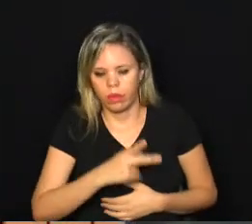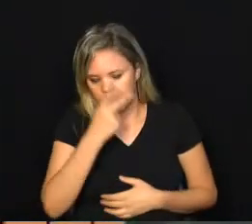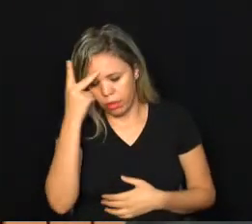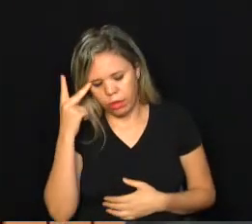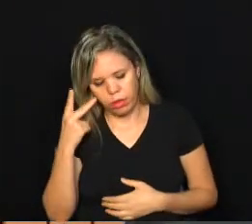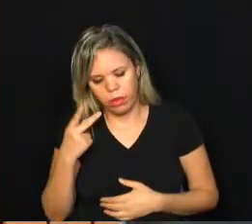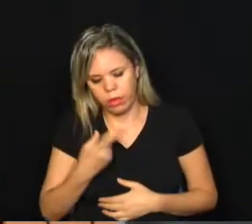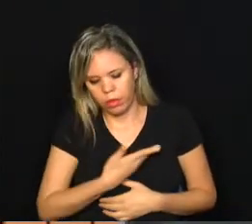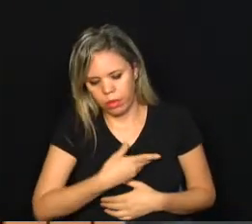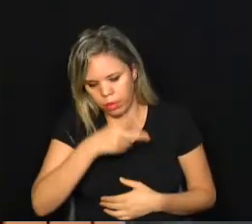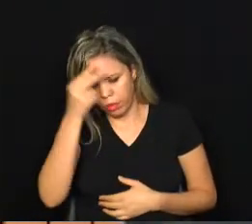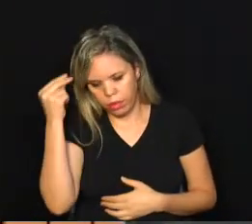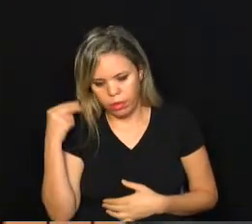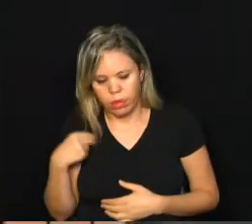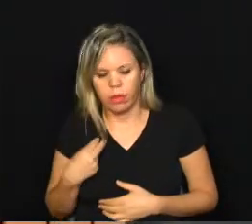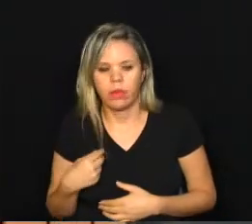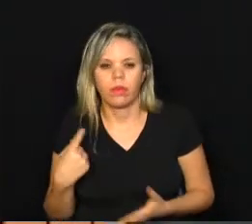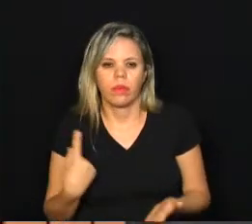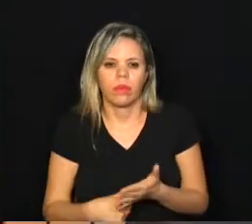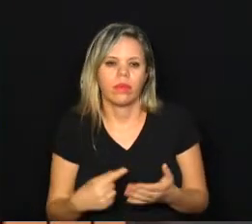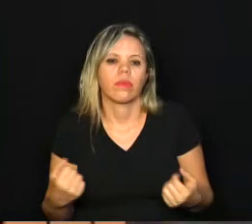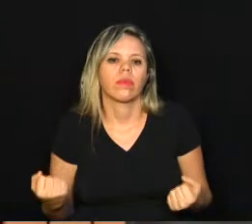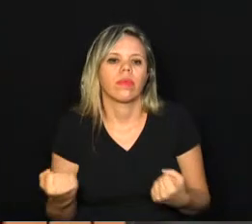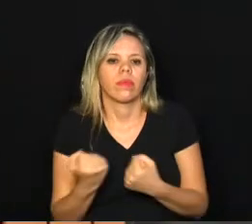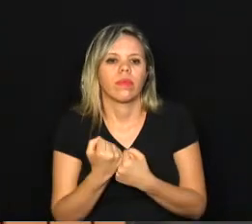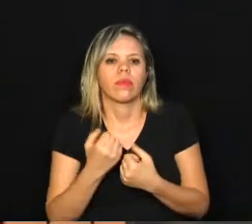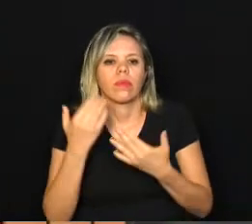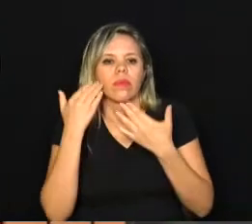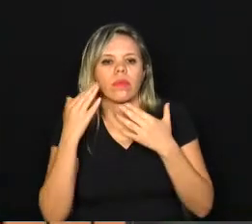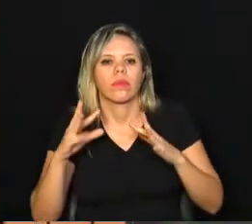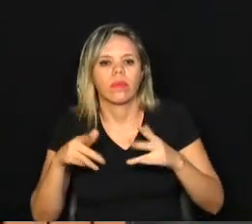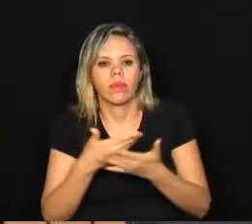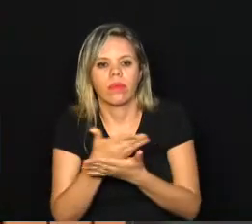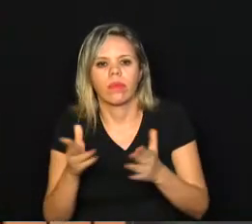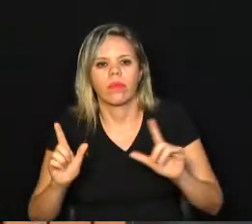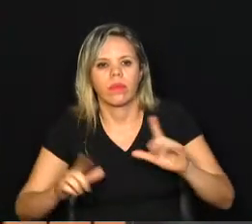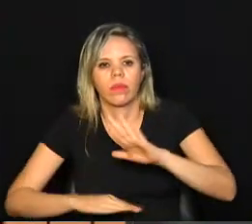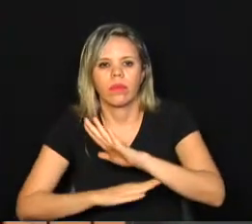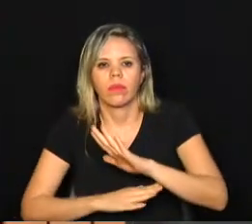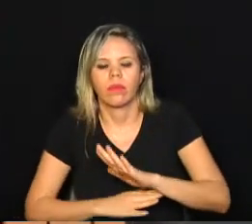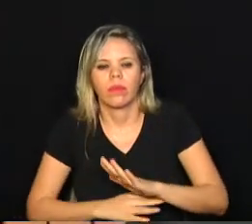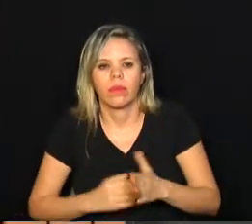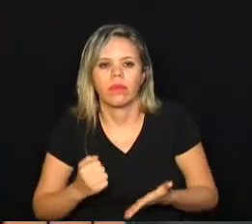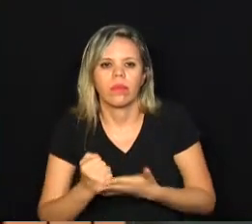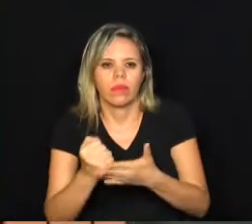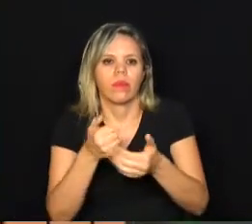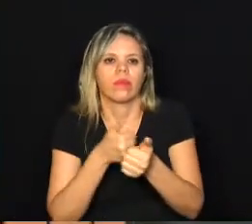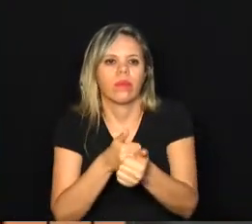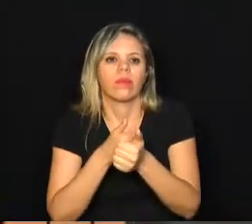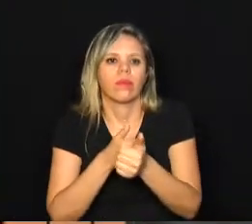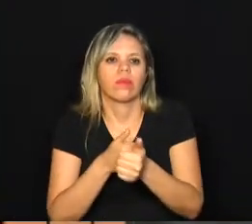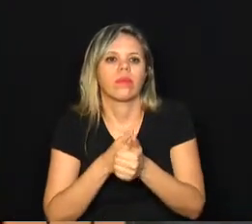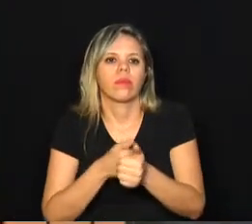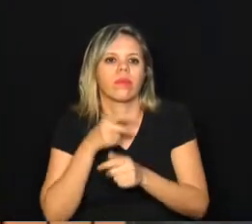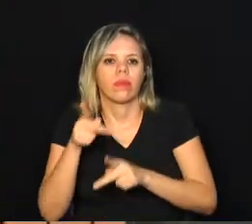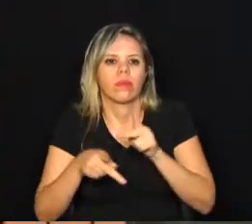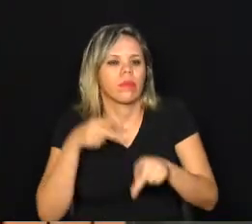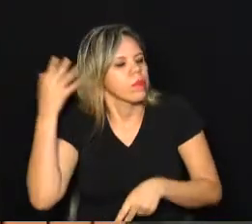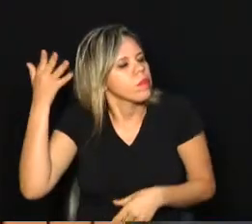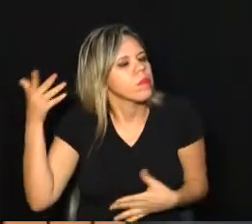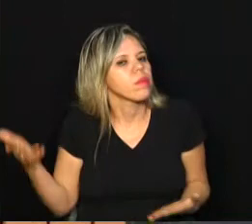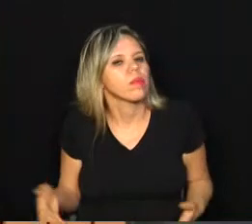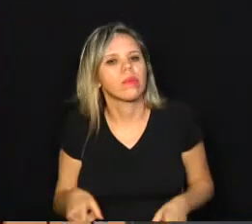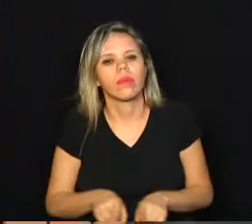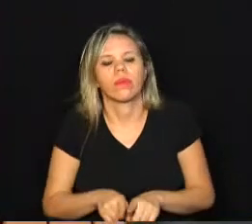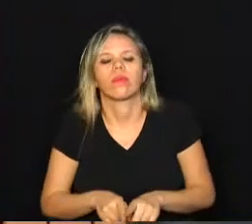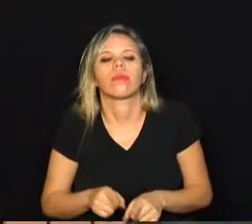Poder Executivo. Contem com o nosso apoio, e obrigado a todos aqui da TV Câmara que nos acompanharam, todo o suporte aqui.